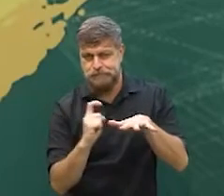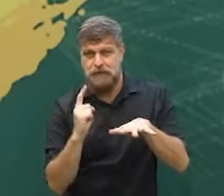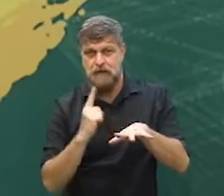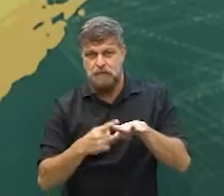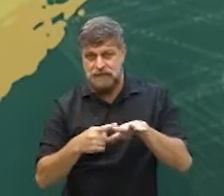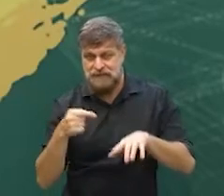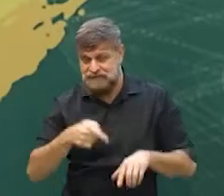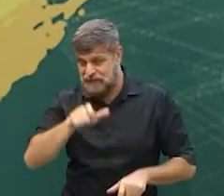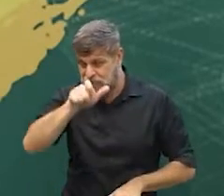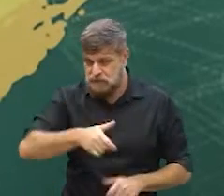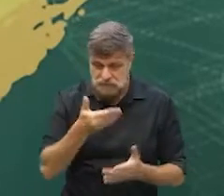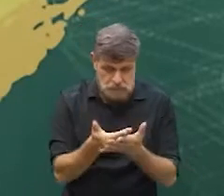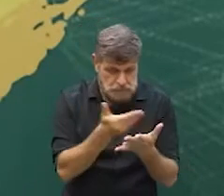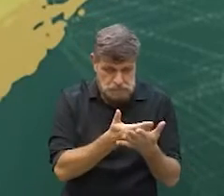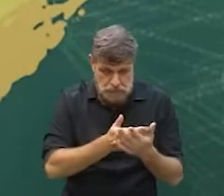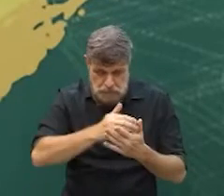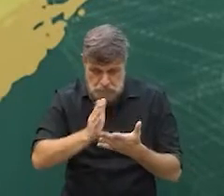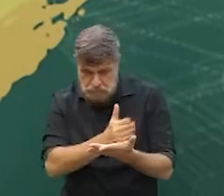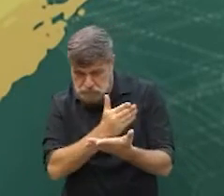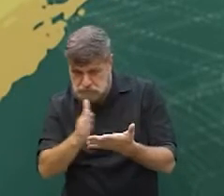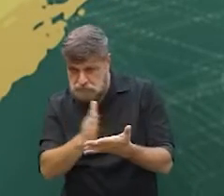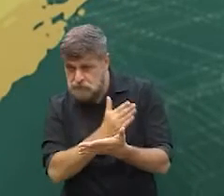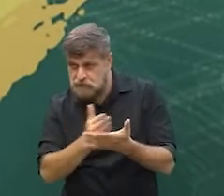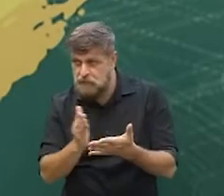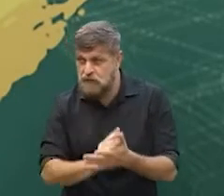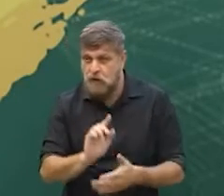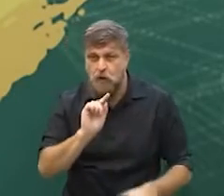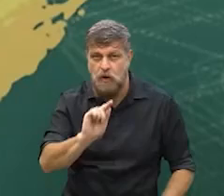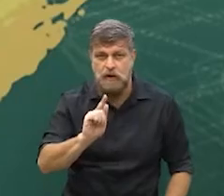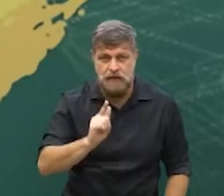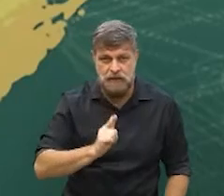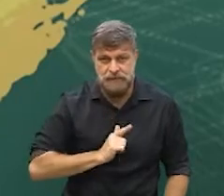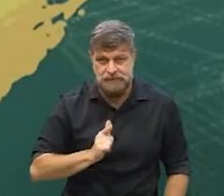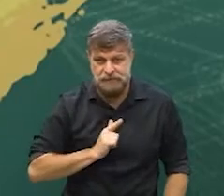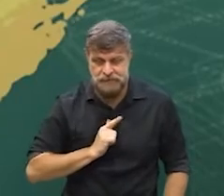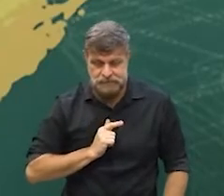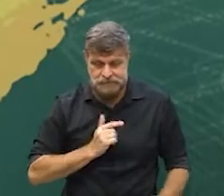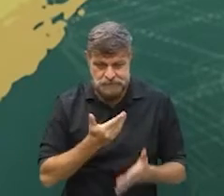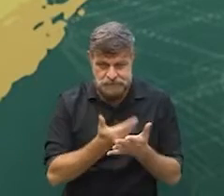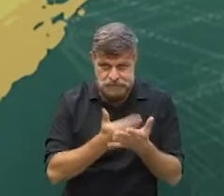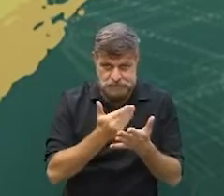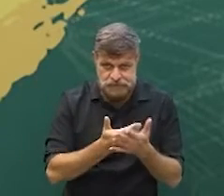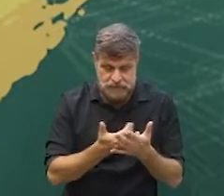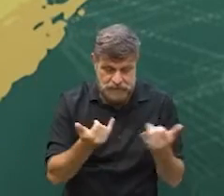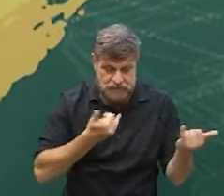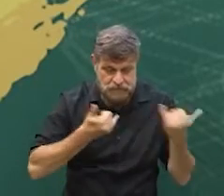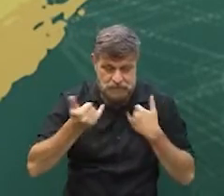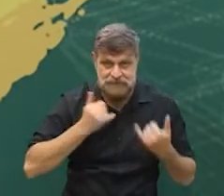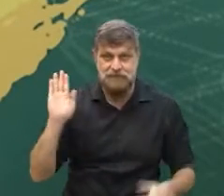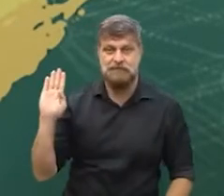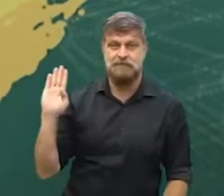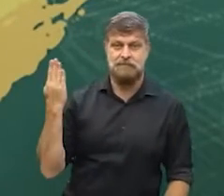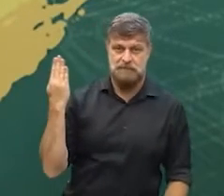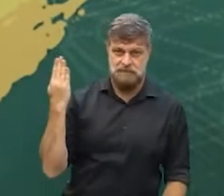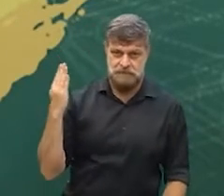se o cara for estudar e não souber onde está entrando, pode, na verdade, ser um tiro no pé,